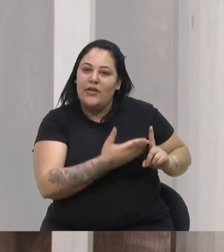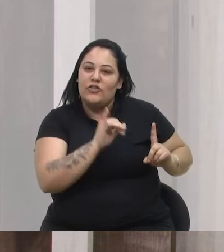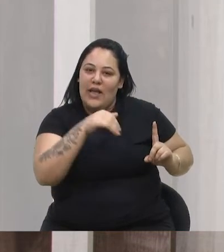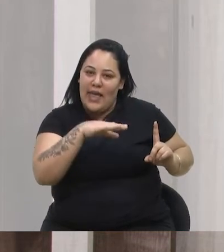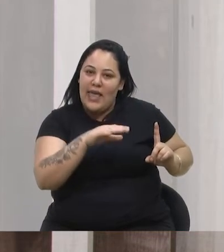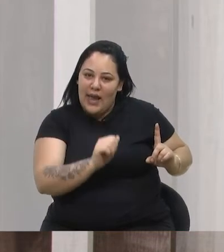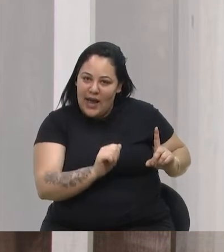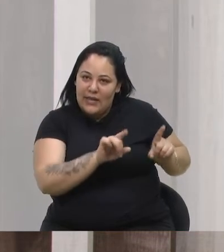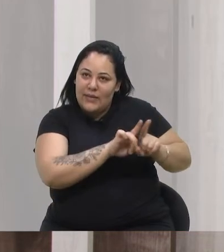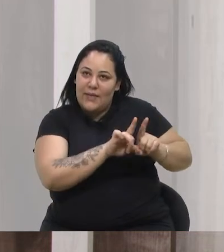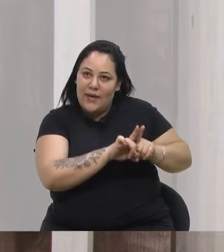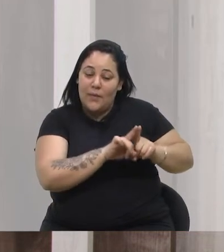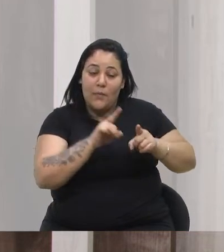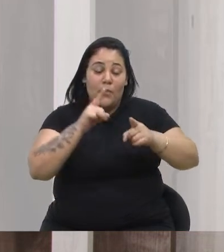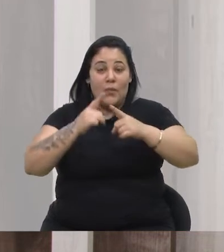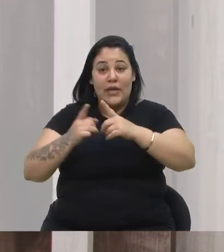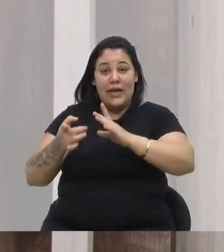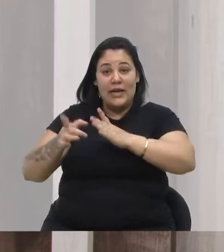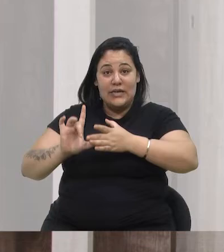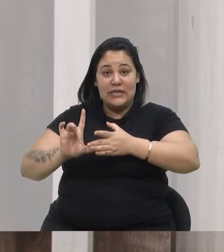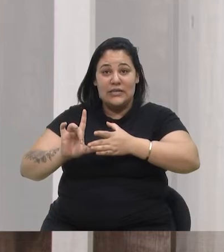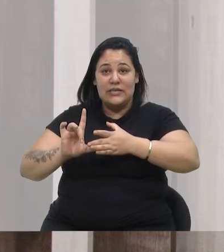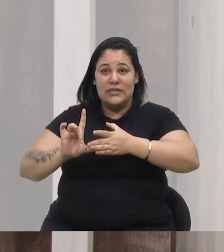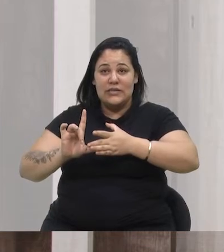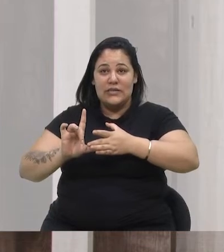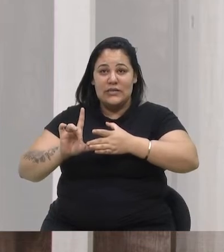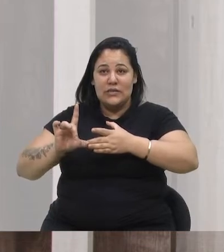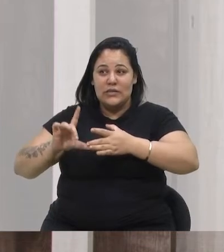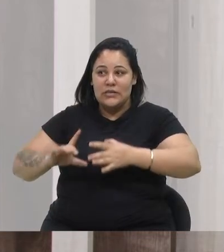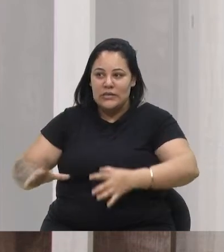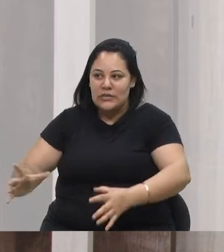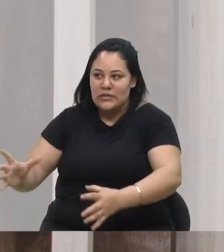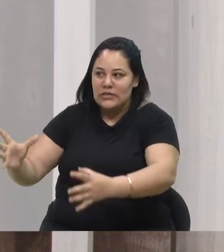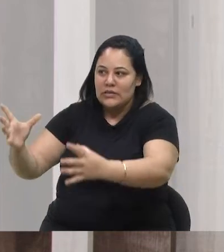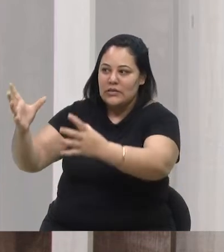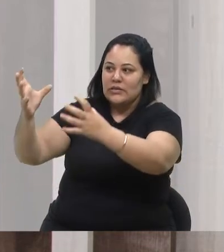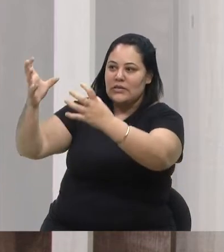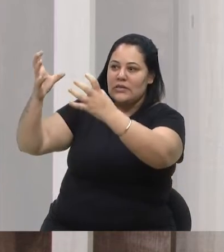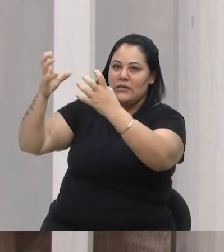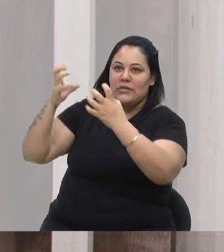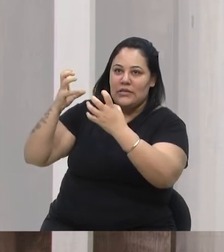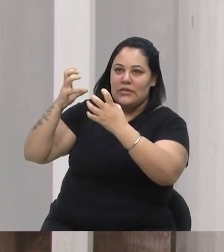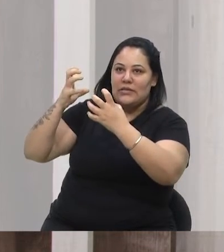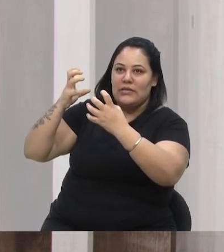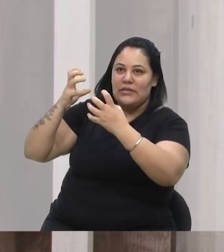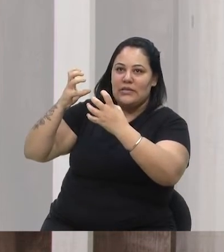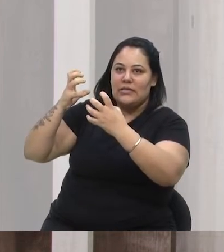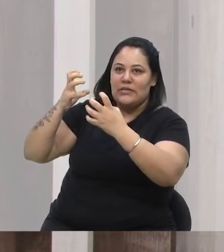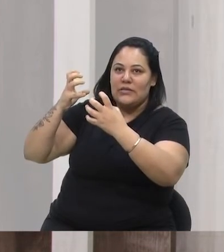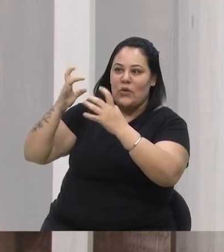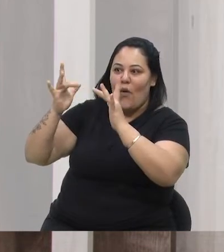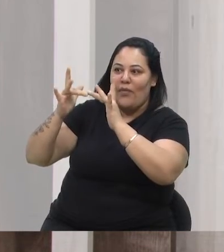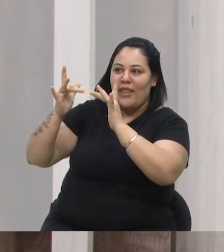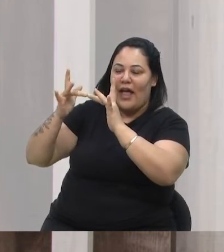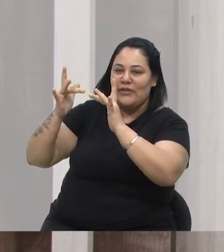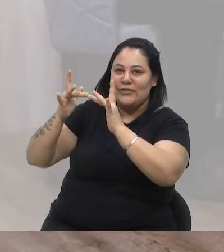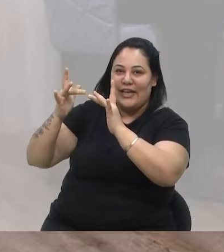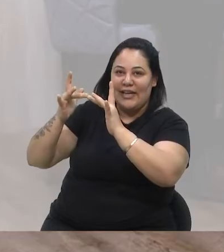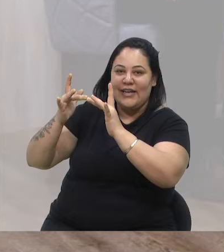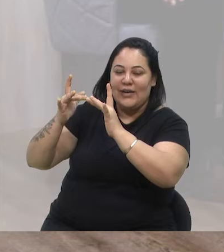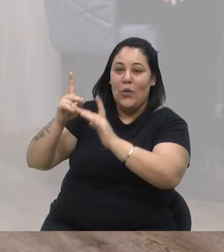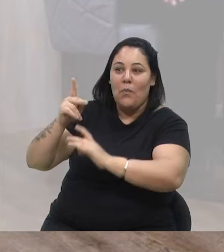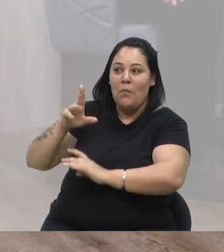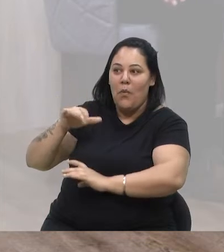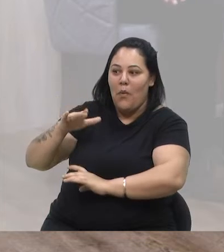isso antes da inserção, porque, a grosso modo, num primeiro momento, é claro que a pessoa vai se apavorar ao